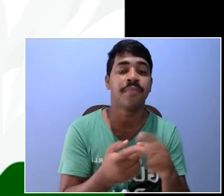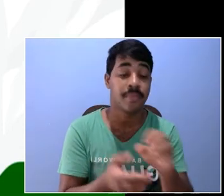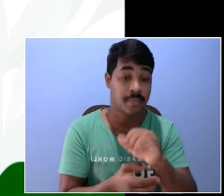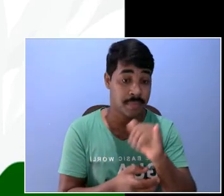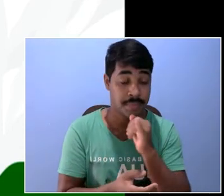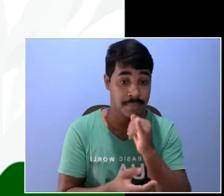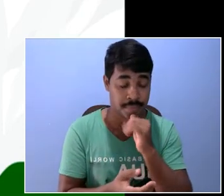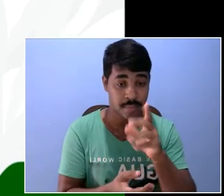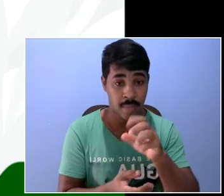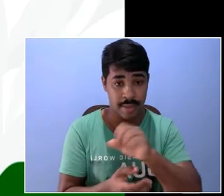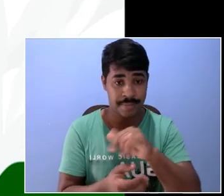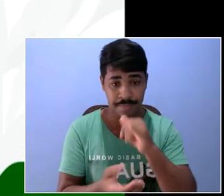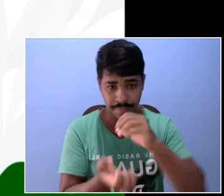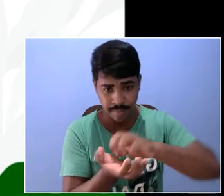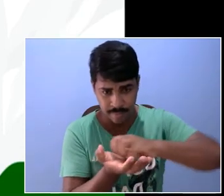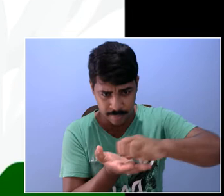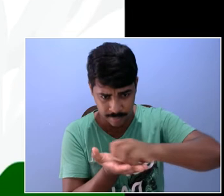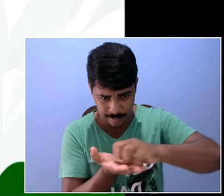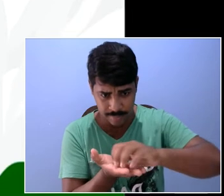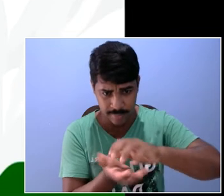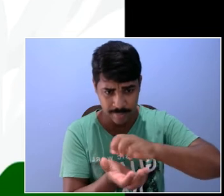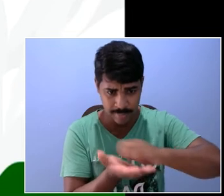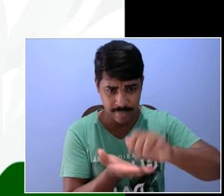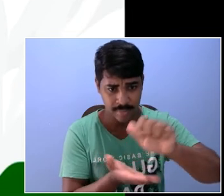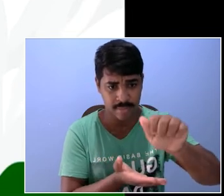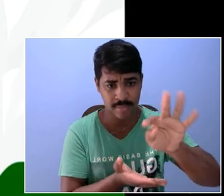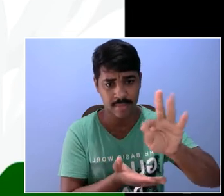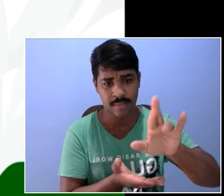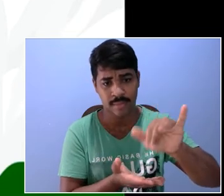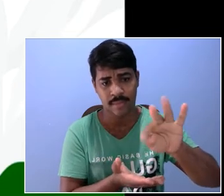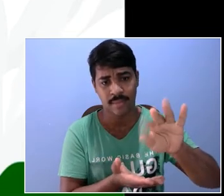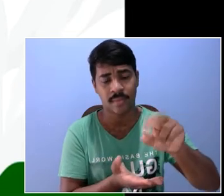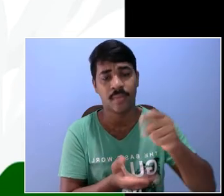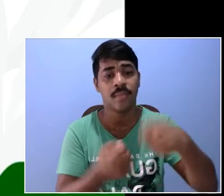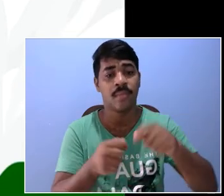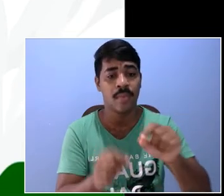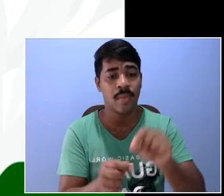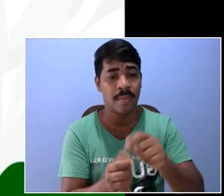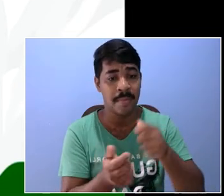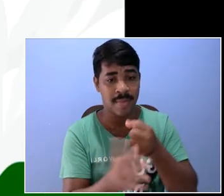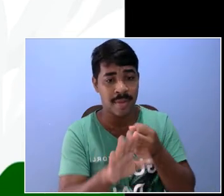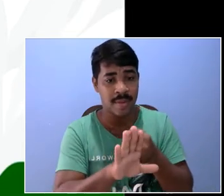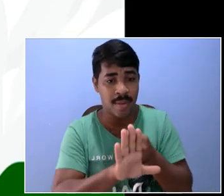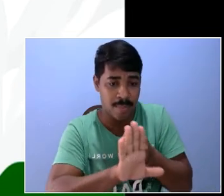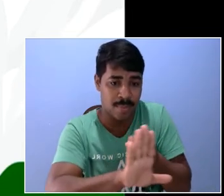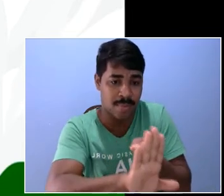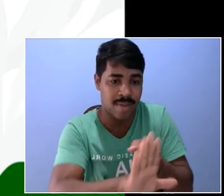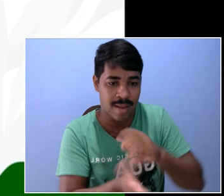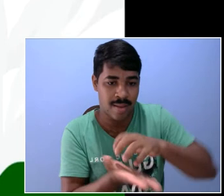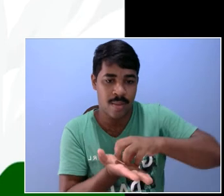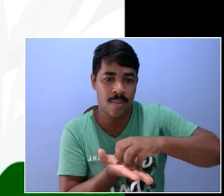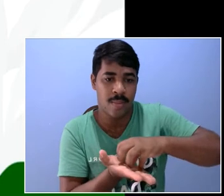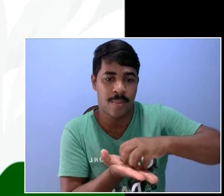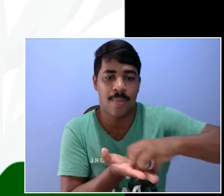eu tenho que ter uma força aqui na horizontal. Aí eu terei o atrito. Mas se eu não tenho a força, lembre-se